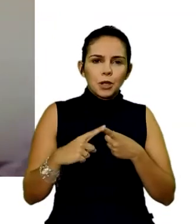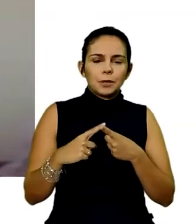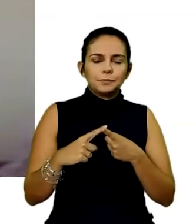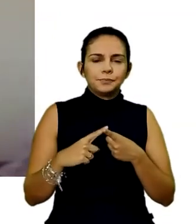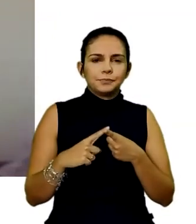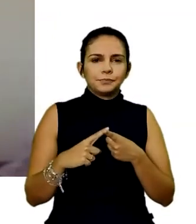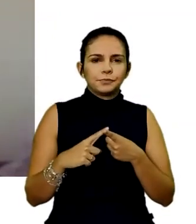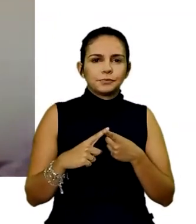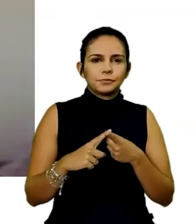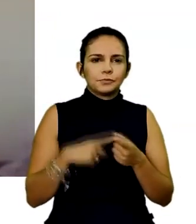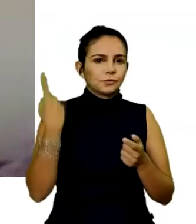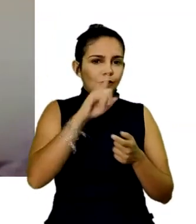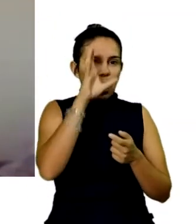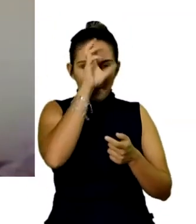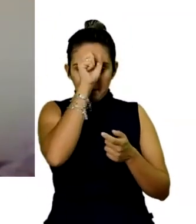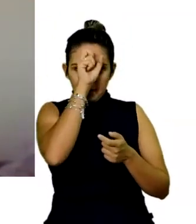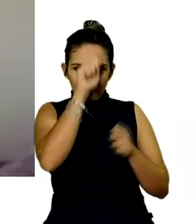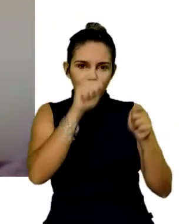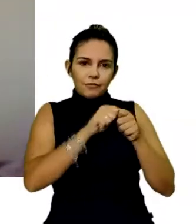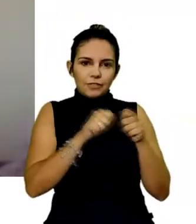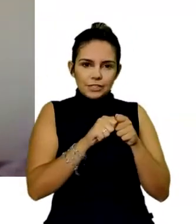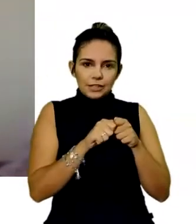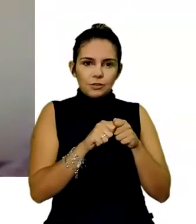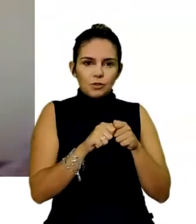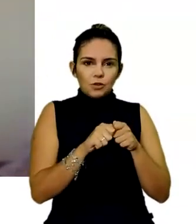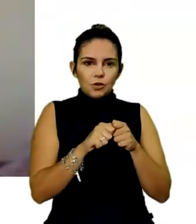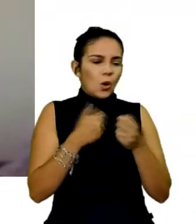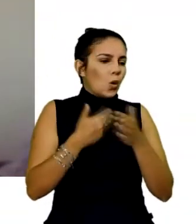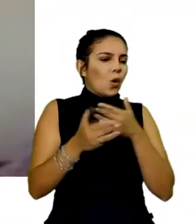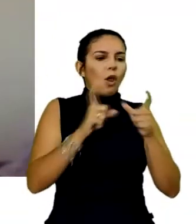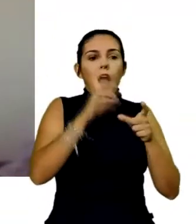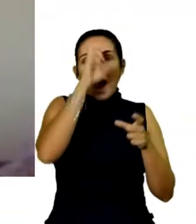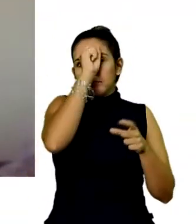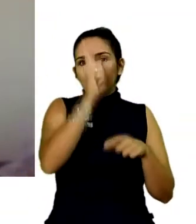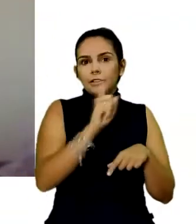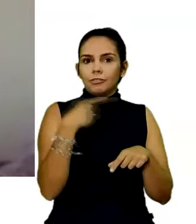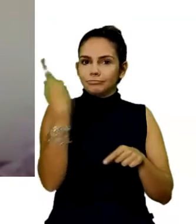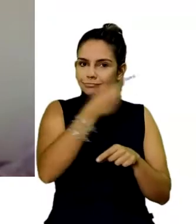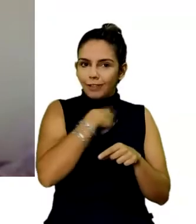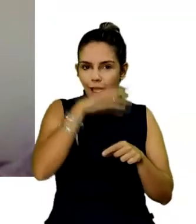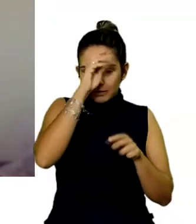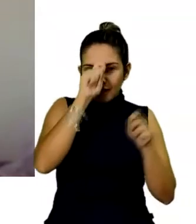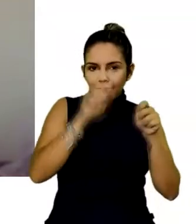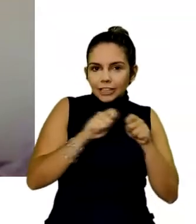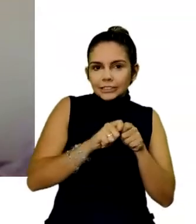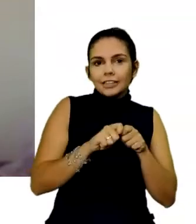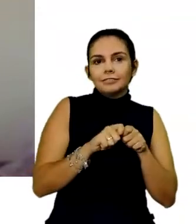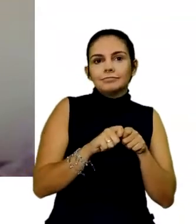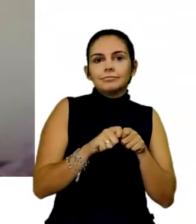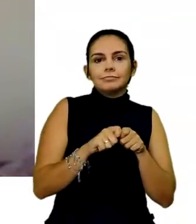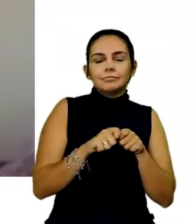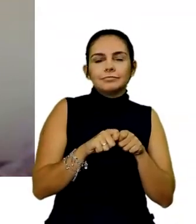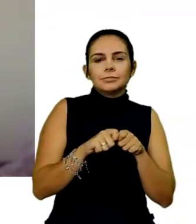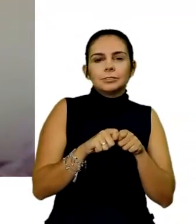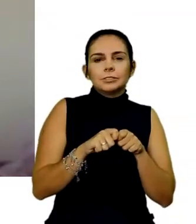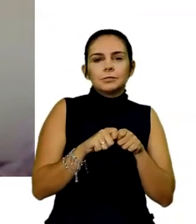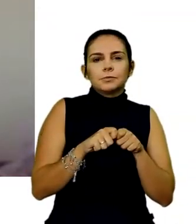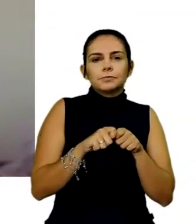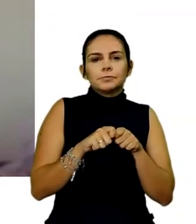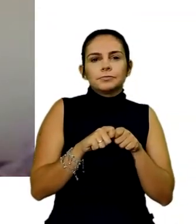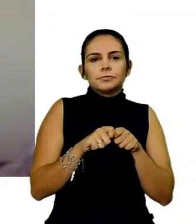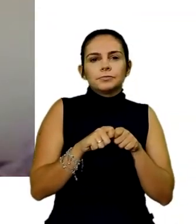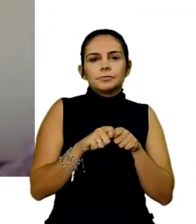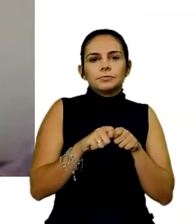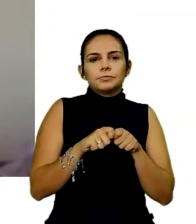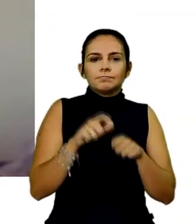porque a gente não aprendeu a fazer isso em nenhum lugar. A gente aprendeu a fazer fazendo, né?